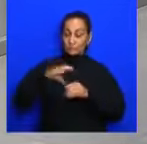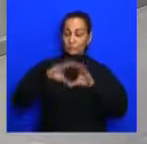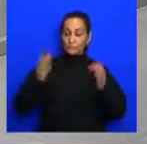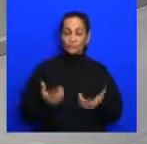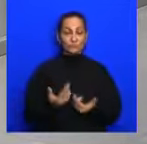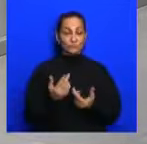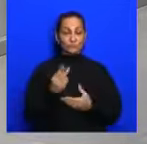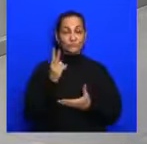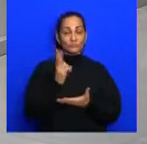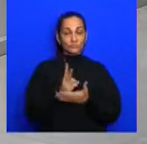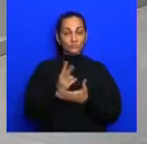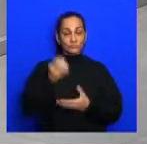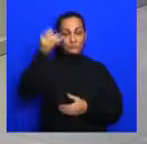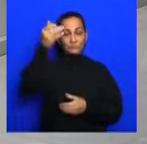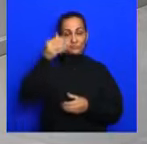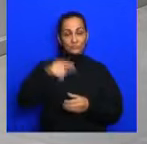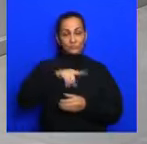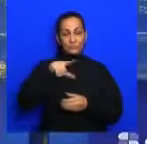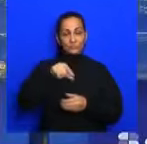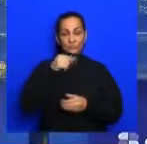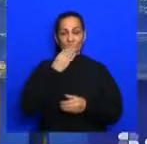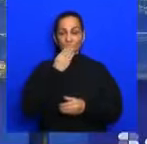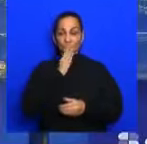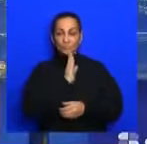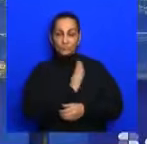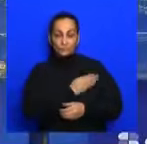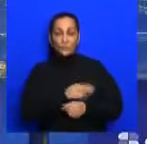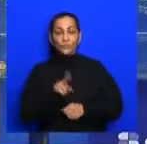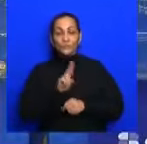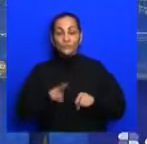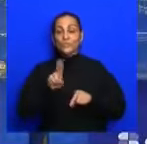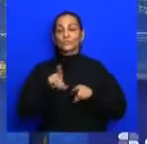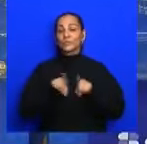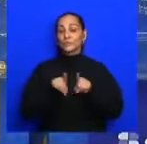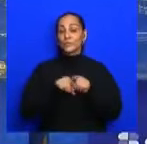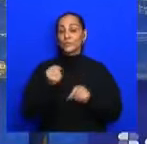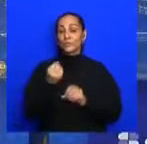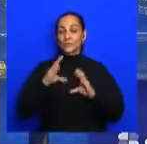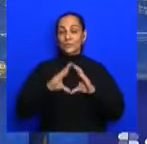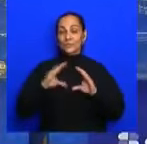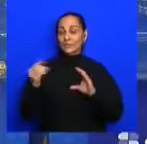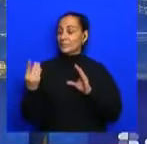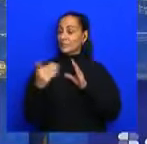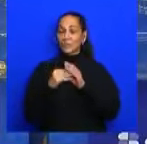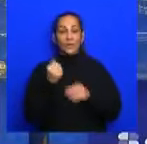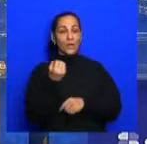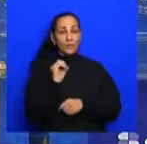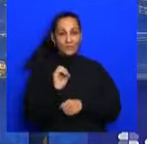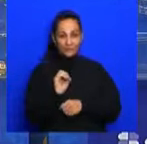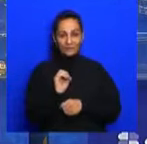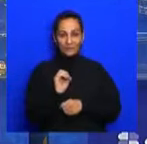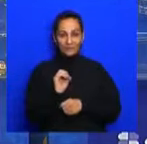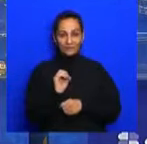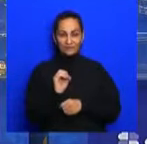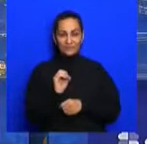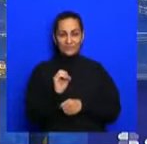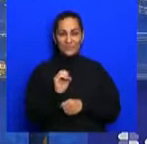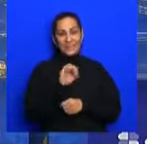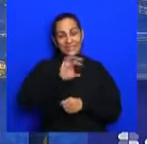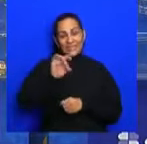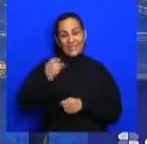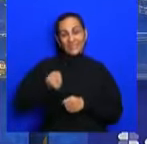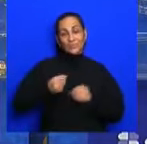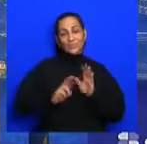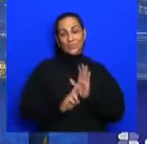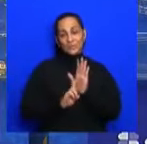cima do mesmo globo para o sorteio do time do coração. Utilizamos também 80 bolas numeradas de 01 a 80, sendo